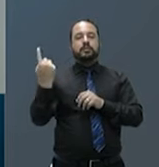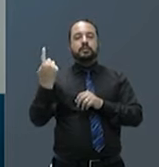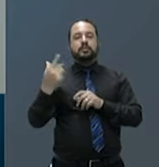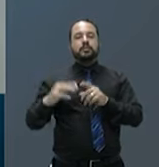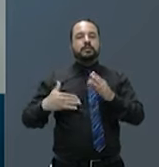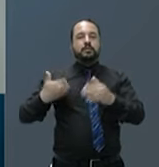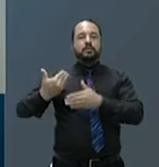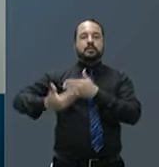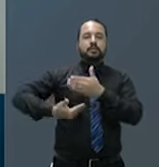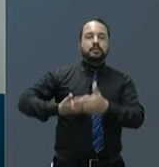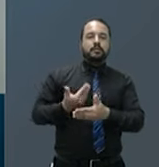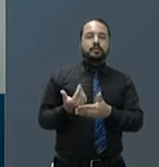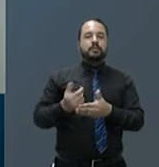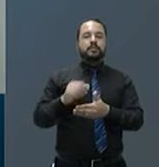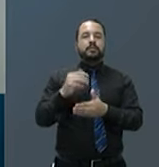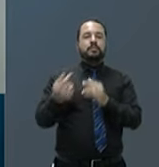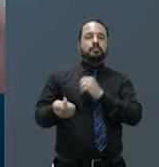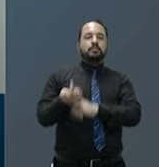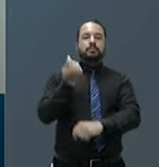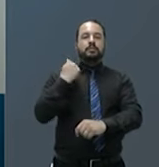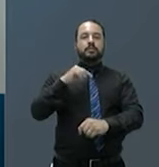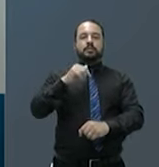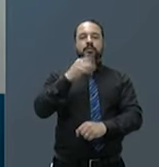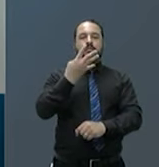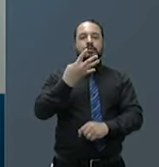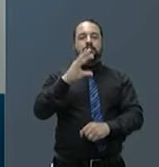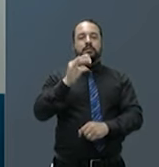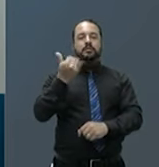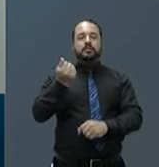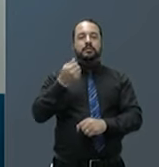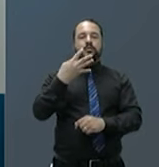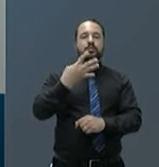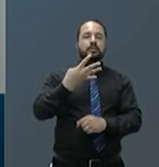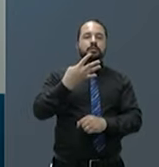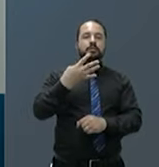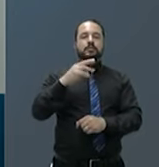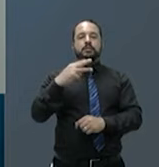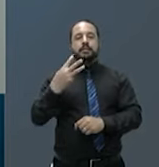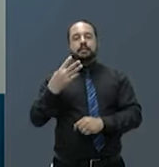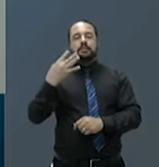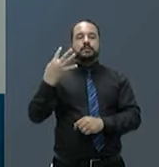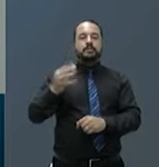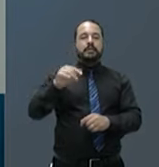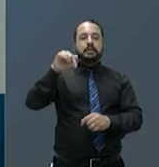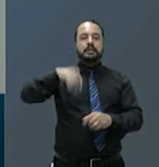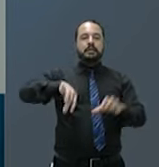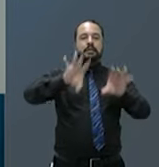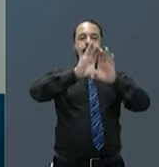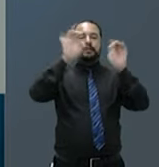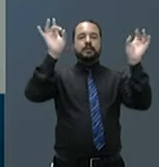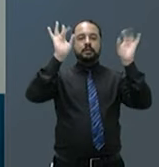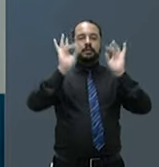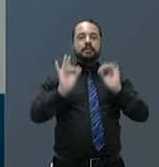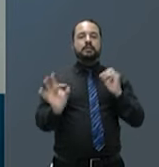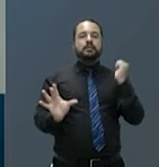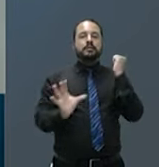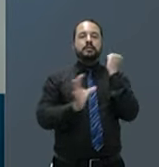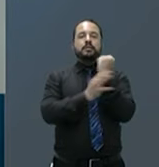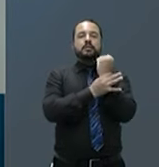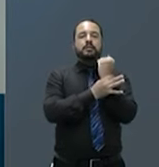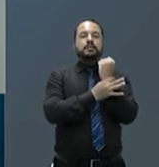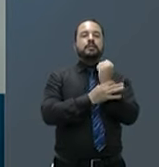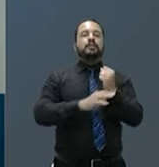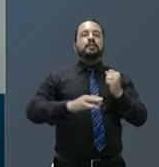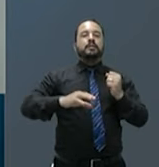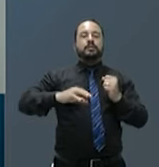tema 434. E no tema 434, essa corte assegurou o direito ao